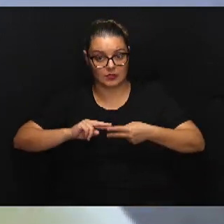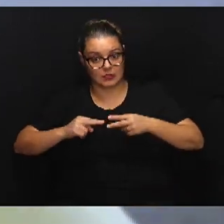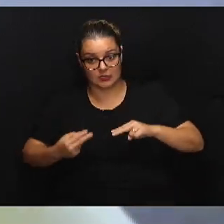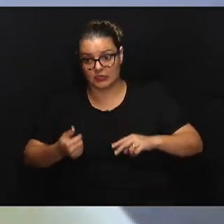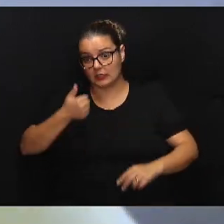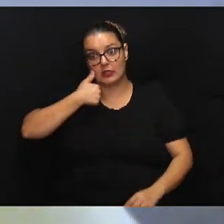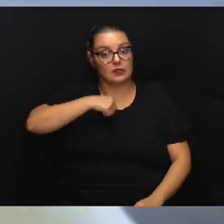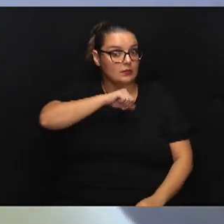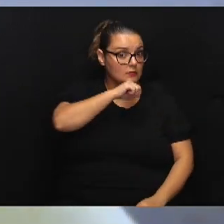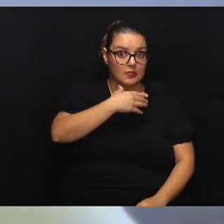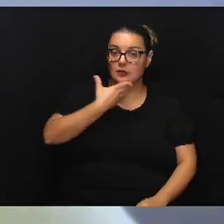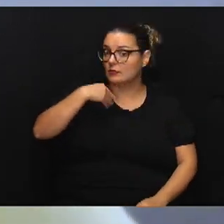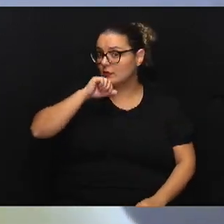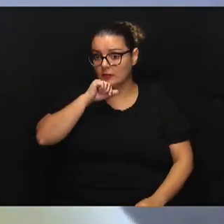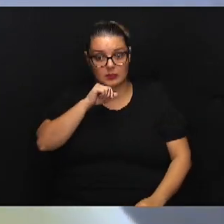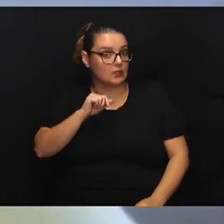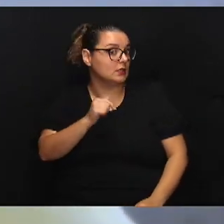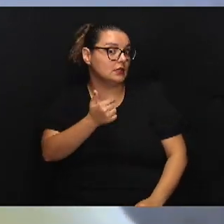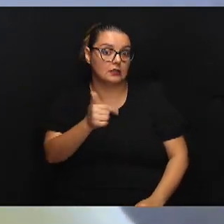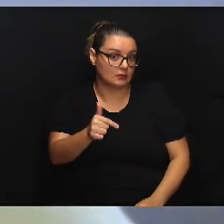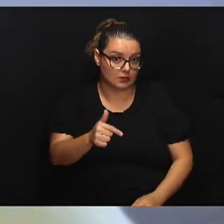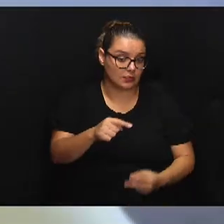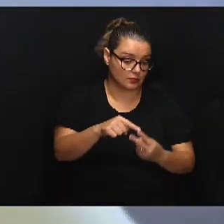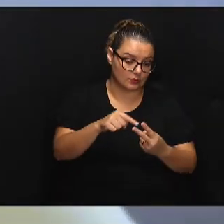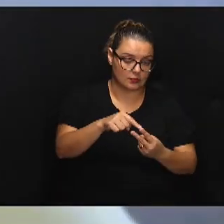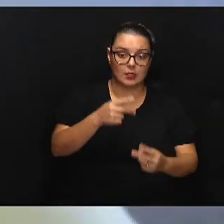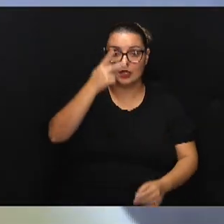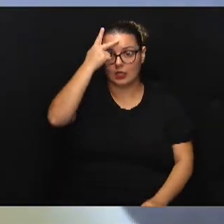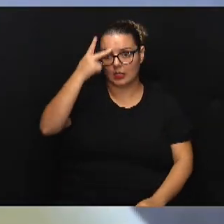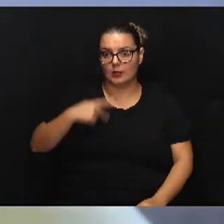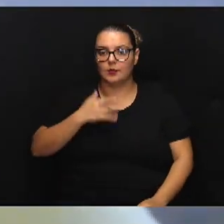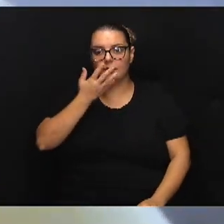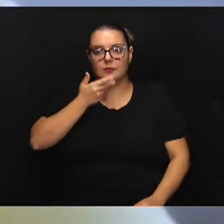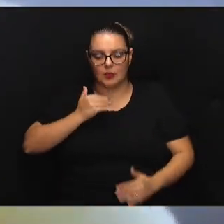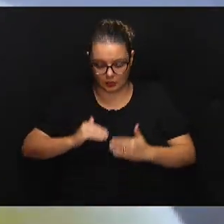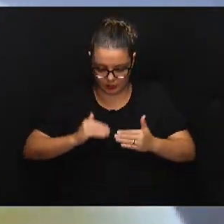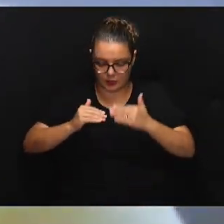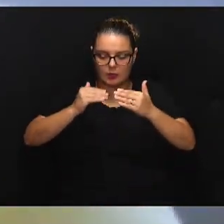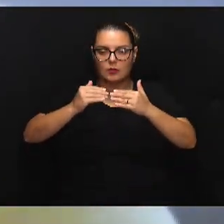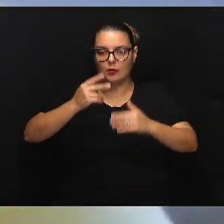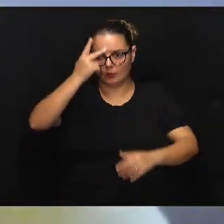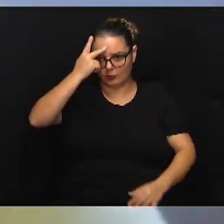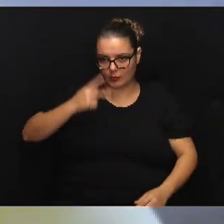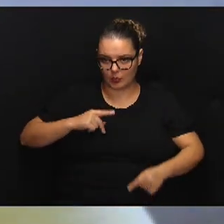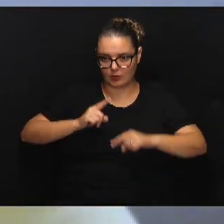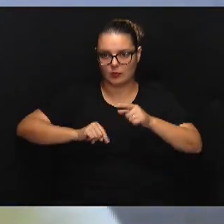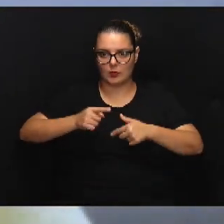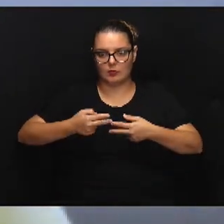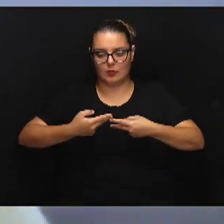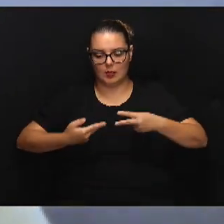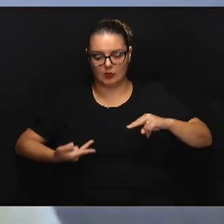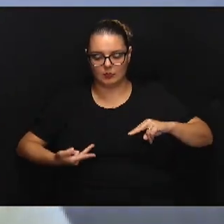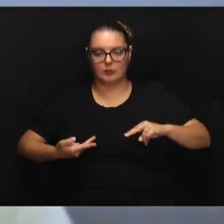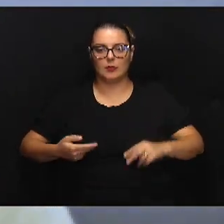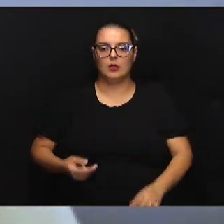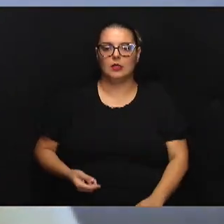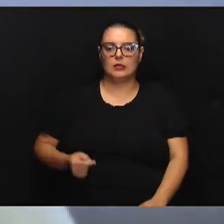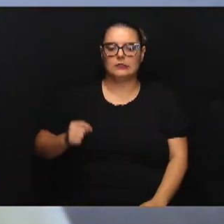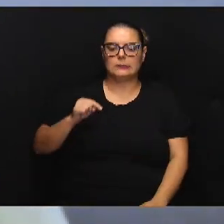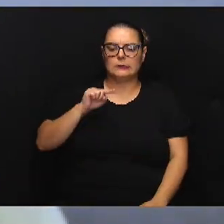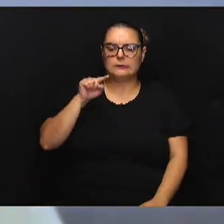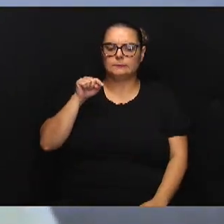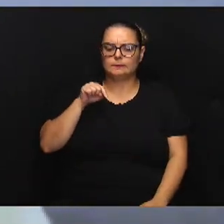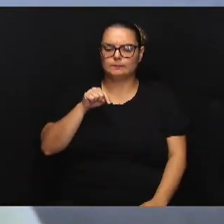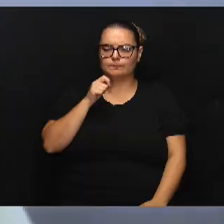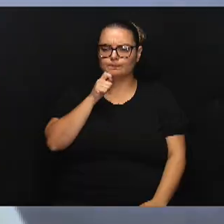nem paterno, e nem dos dois, a própria criança desenvolve o material genético. Daí fica um ponto de interrogação, onde a